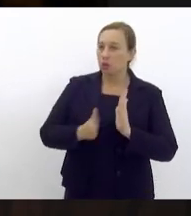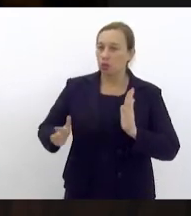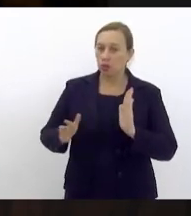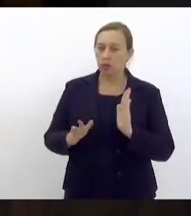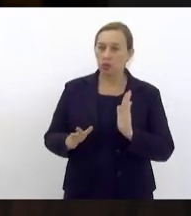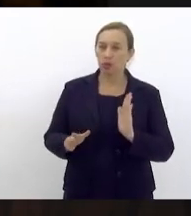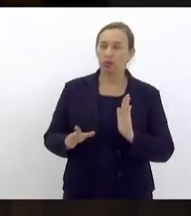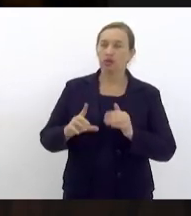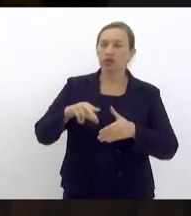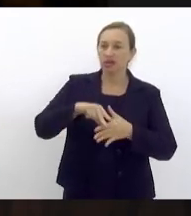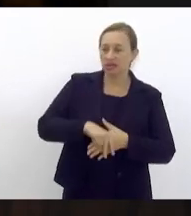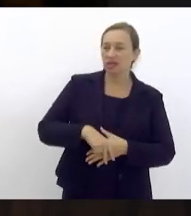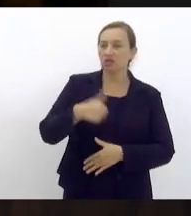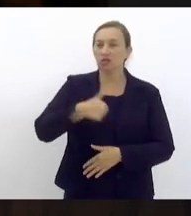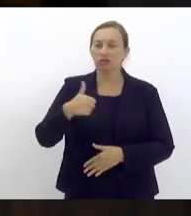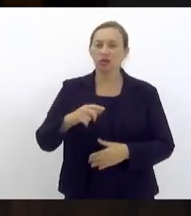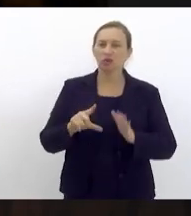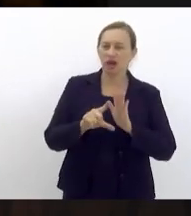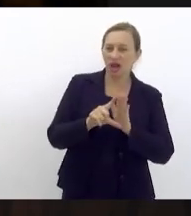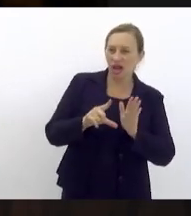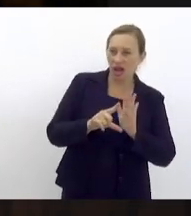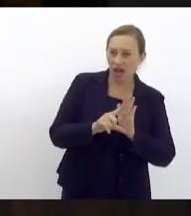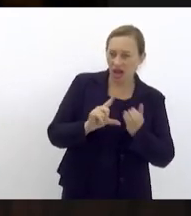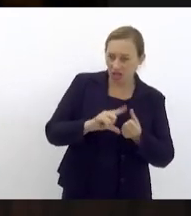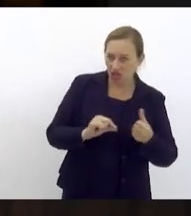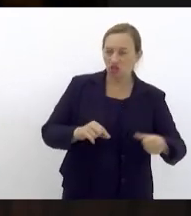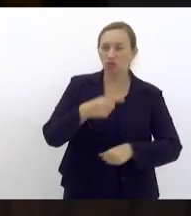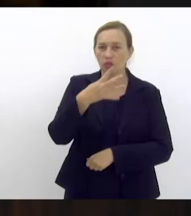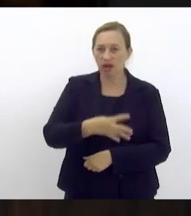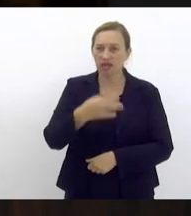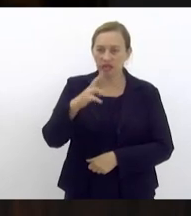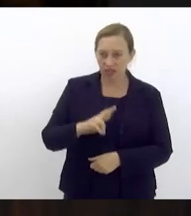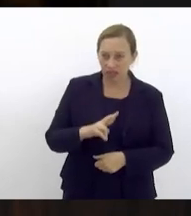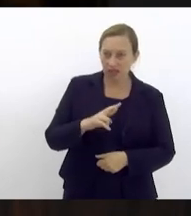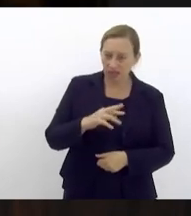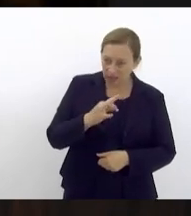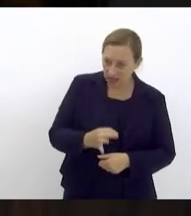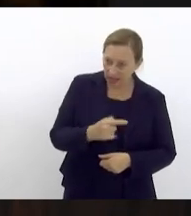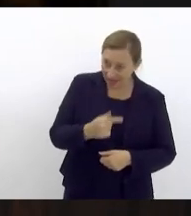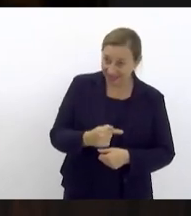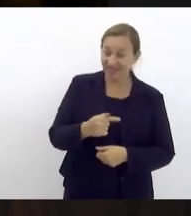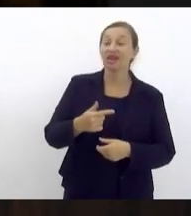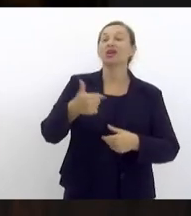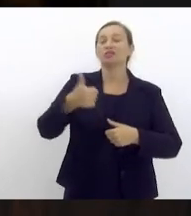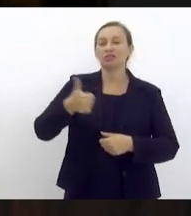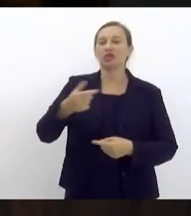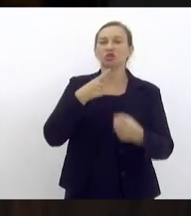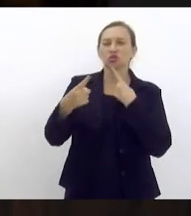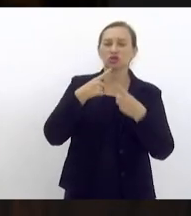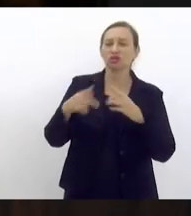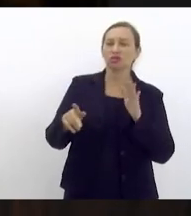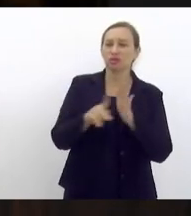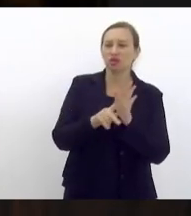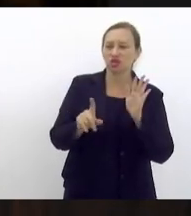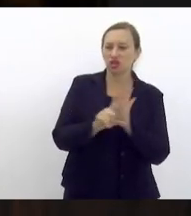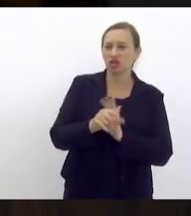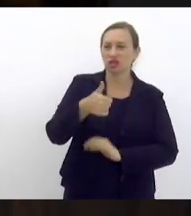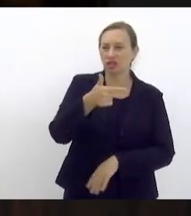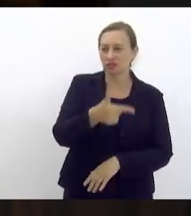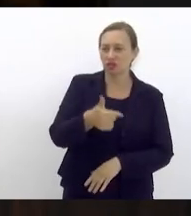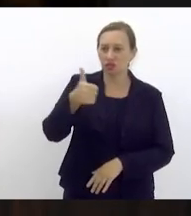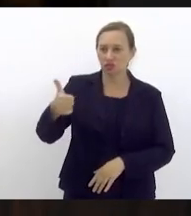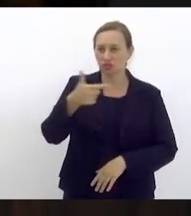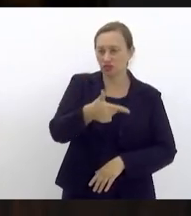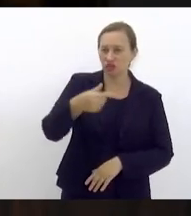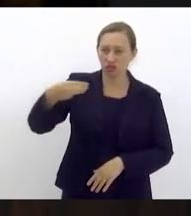de acordo com o inciso 1º do artigo 47 do Regimento Interno entre alimentação ordinária em primeira discussão projeto de lei número 21 de 23